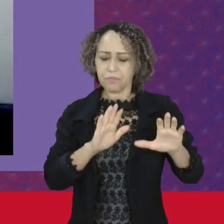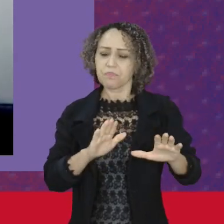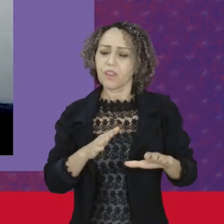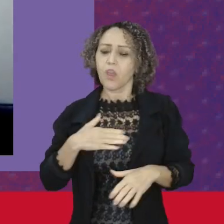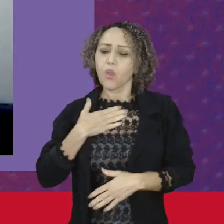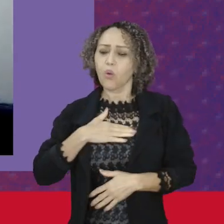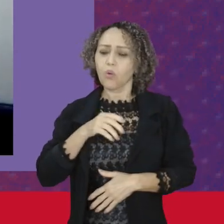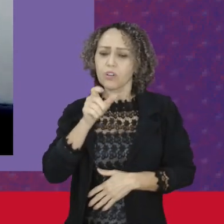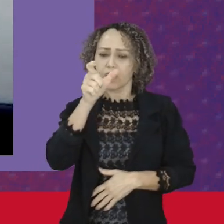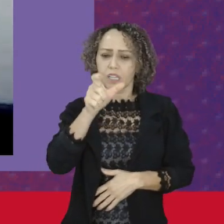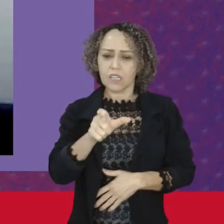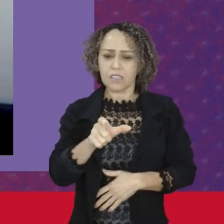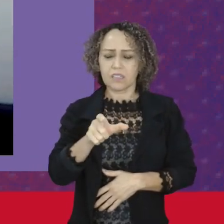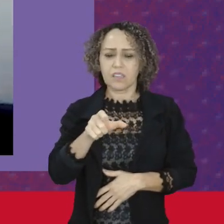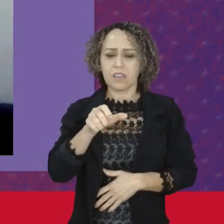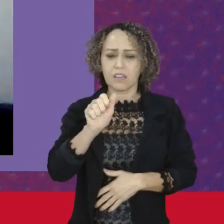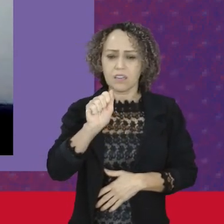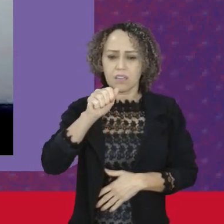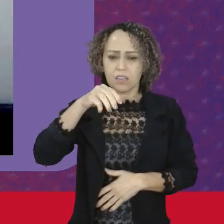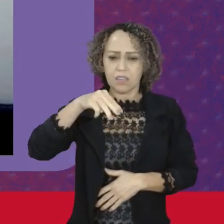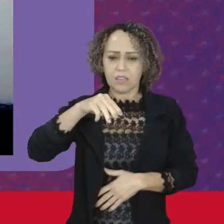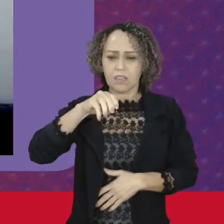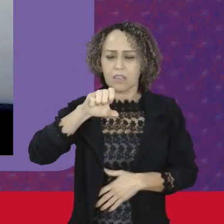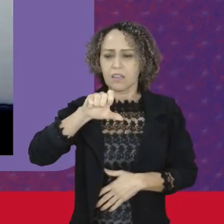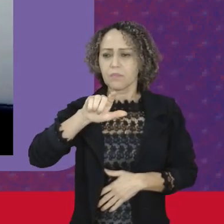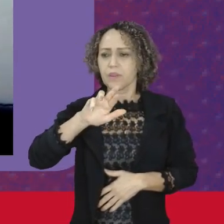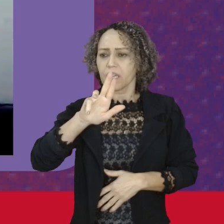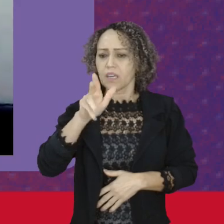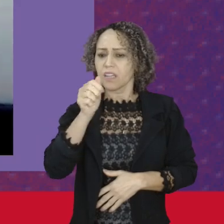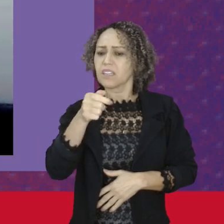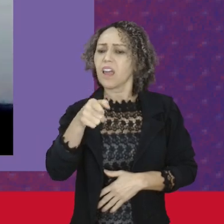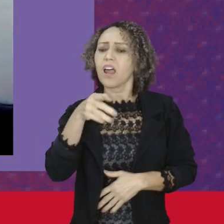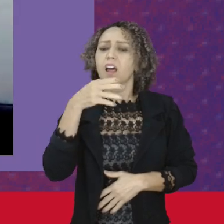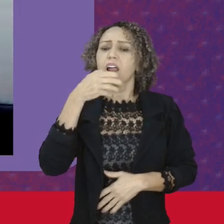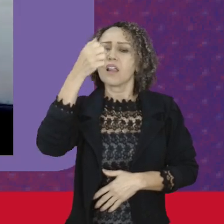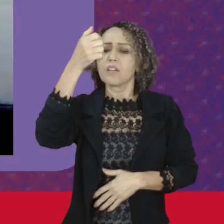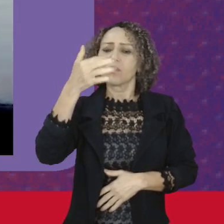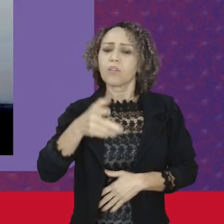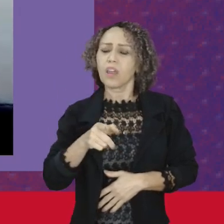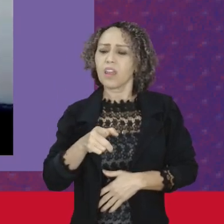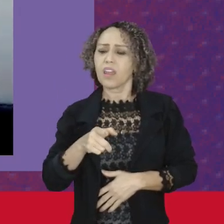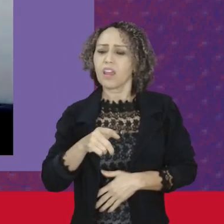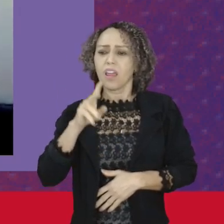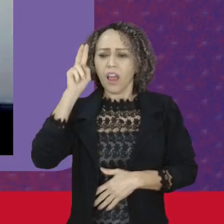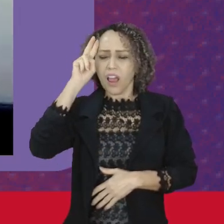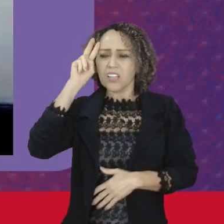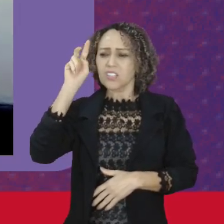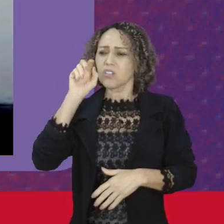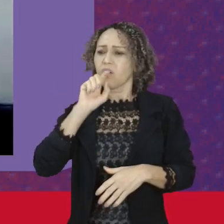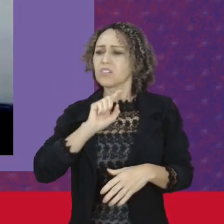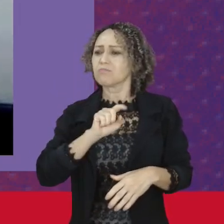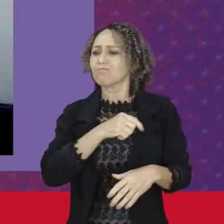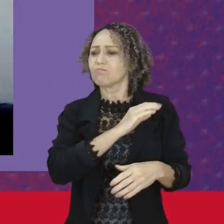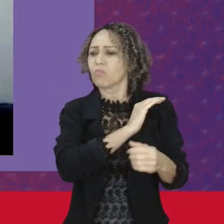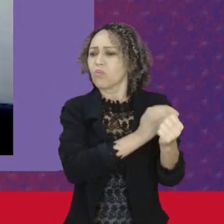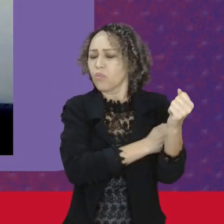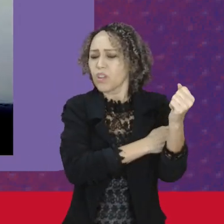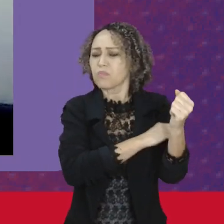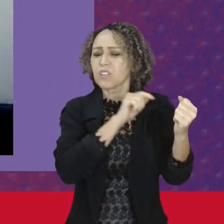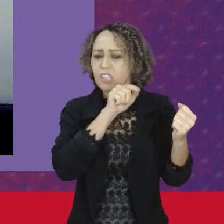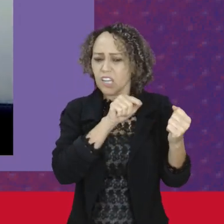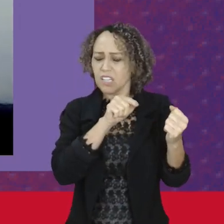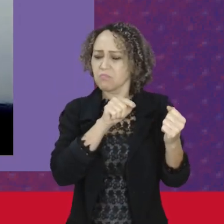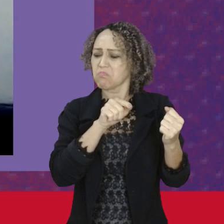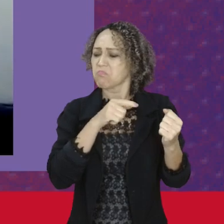Melinha, dizendo que a história do feminismo, ela também se confunde com a história das mulheres, né? E